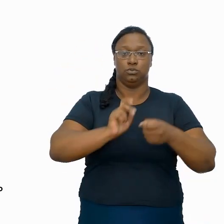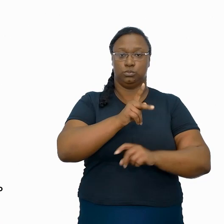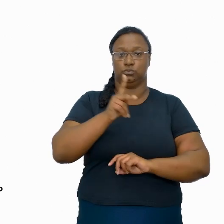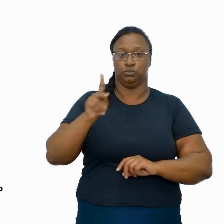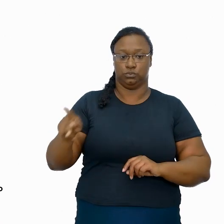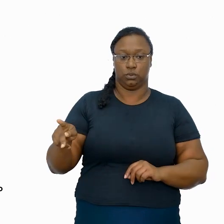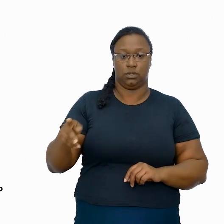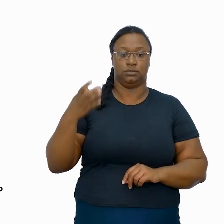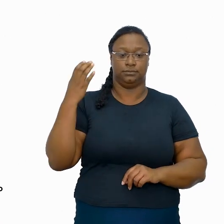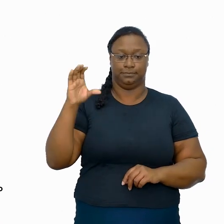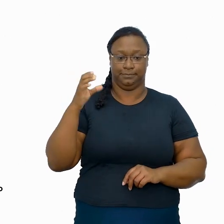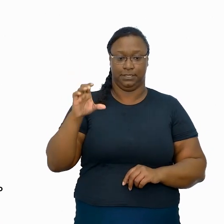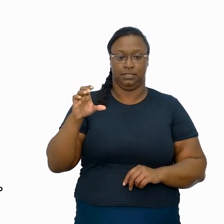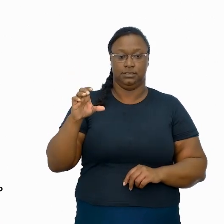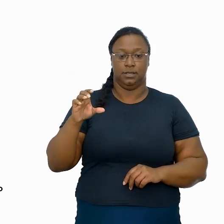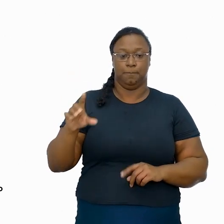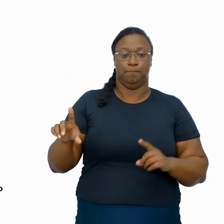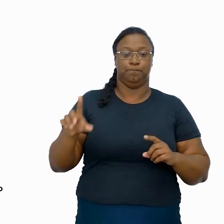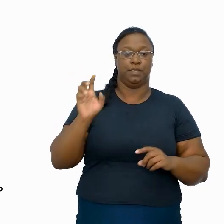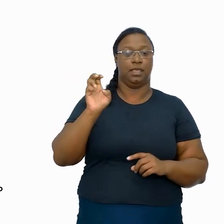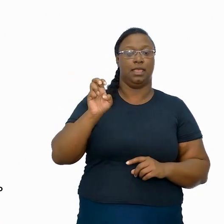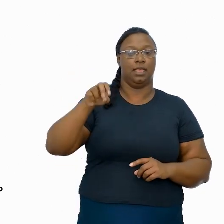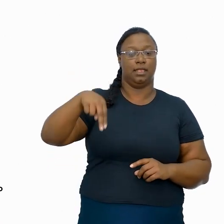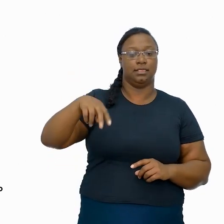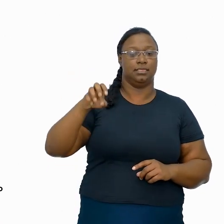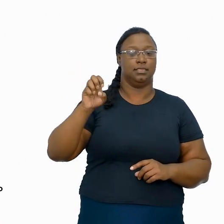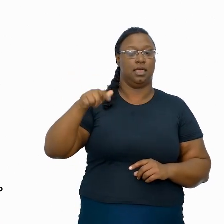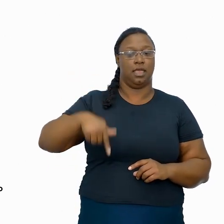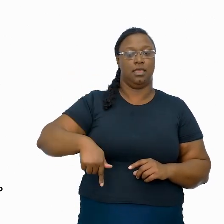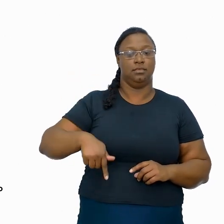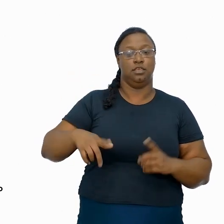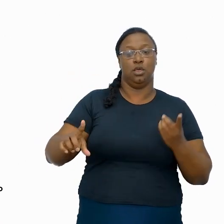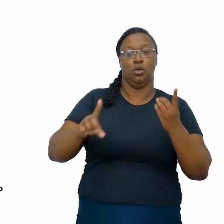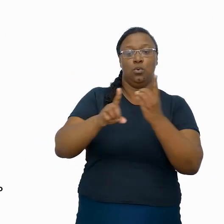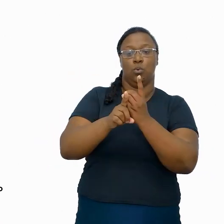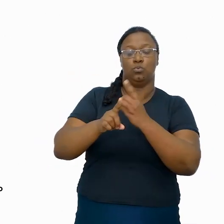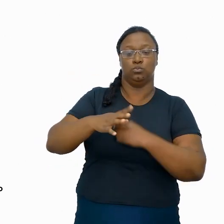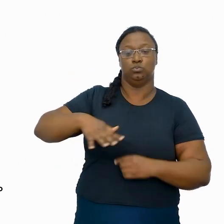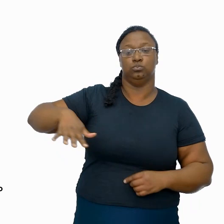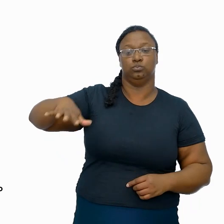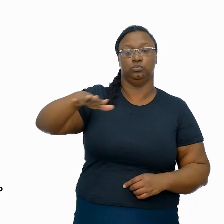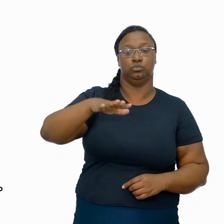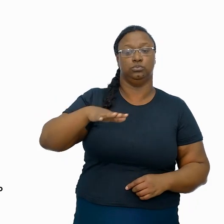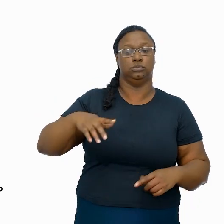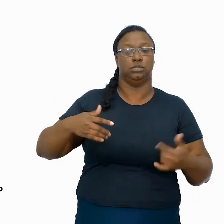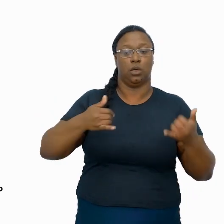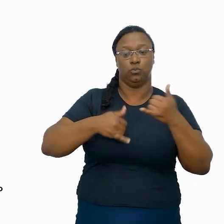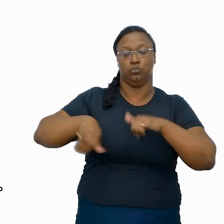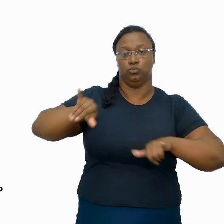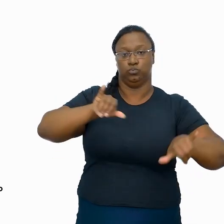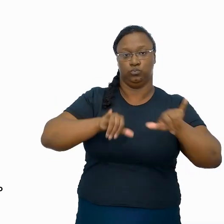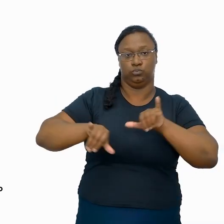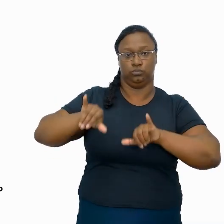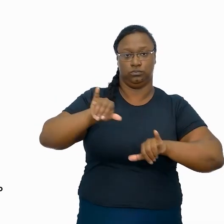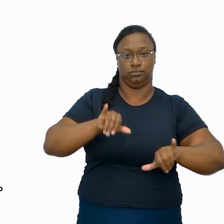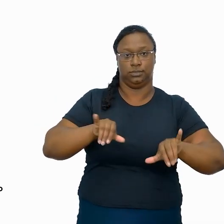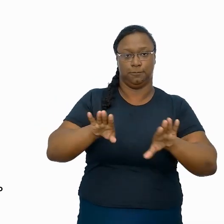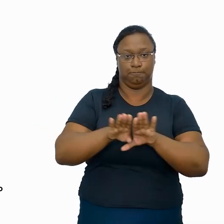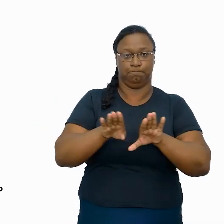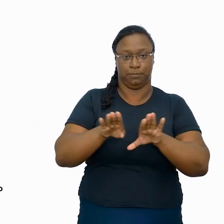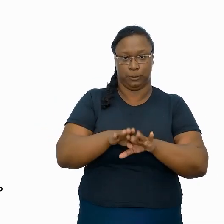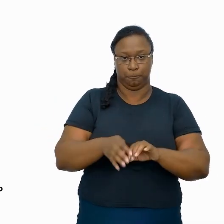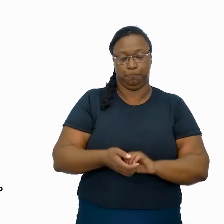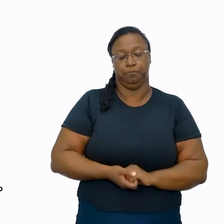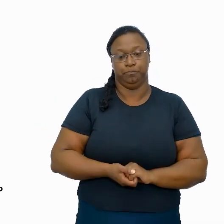O 21º Encontro Nacional de Ensino de Química, que vai ser o ano que vem, mas vai ter o Esquenta do ENEC, né?